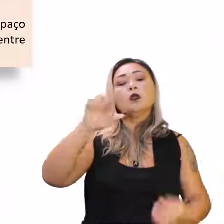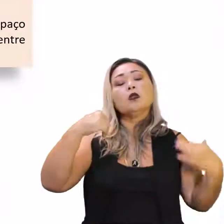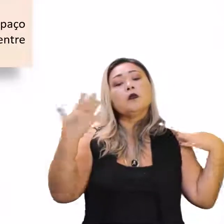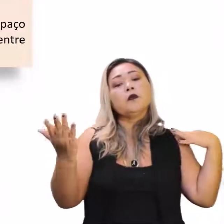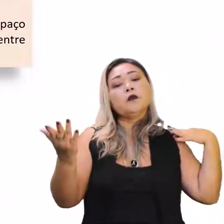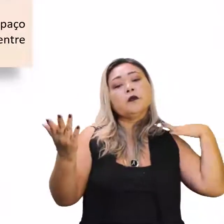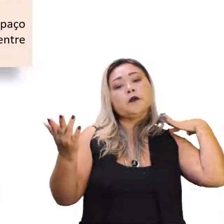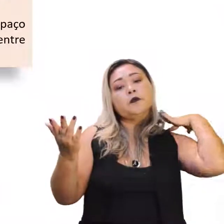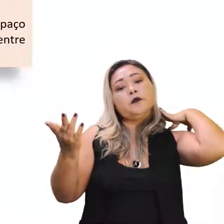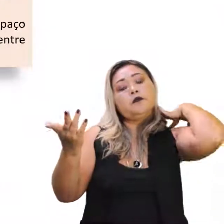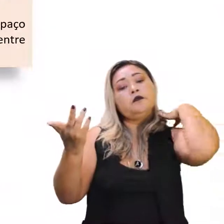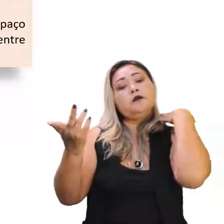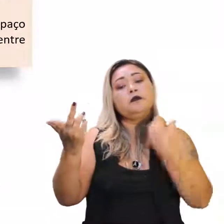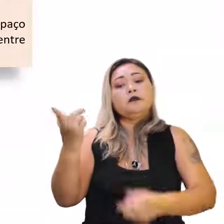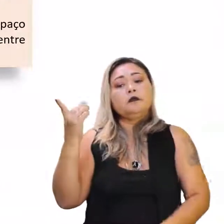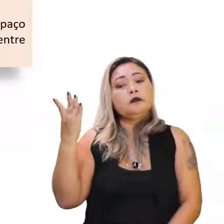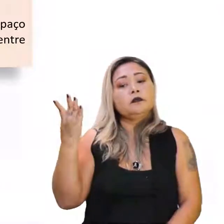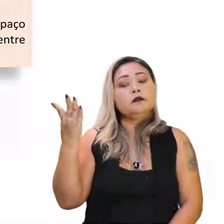Então,